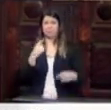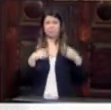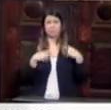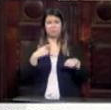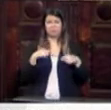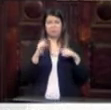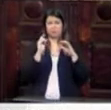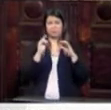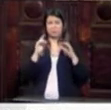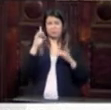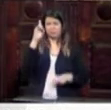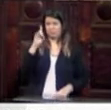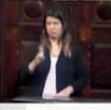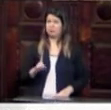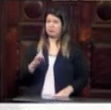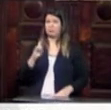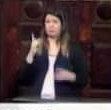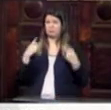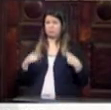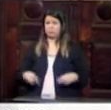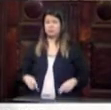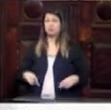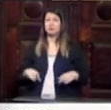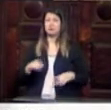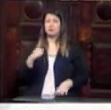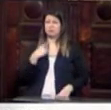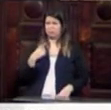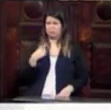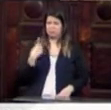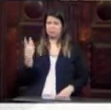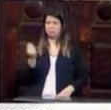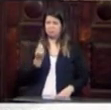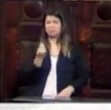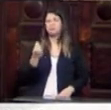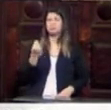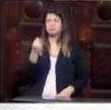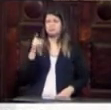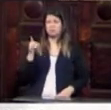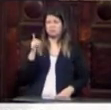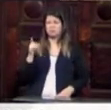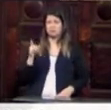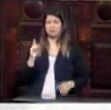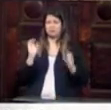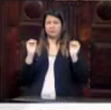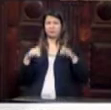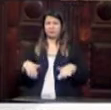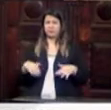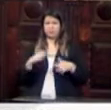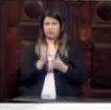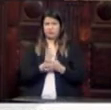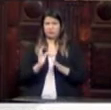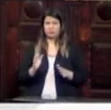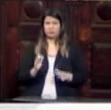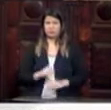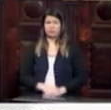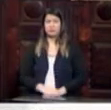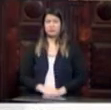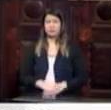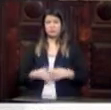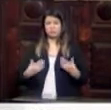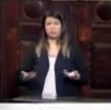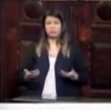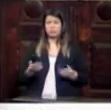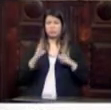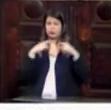crise econômica do Estado serve de justificativa para o fim de todas as políticas públicas relacionadas a essa área. Não podemos aceitar isso. Então, essa